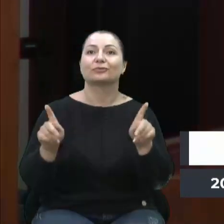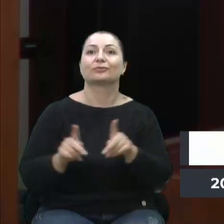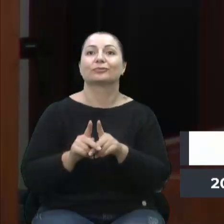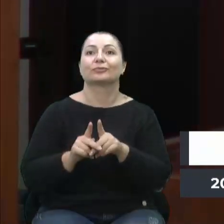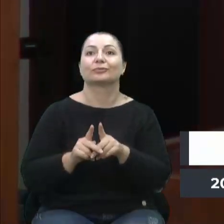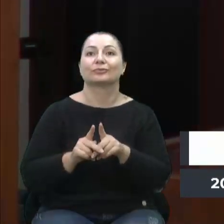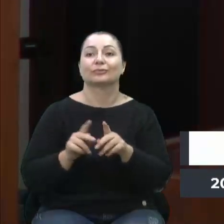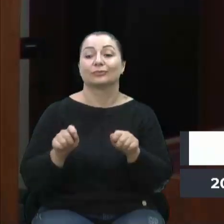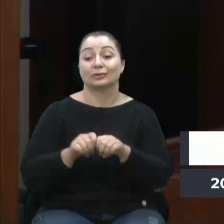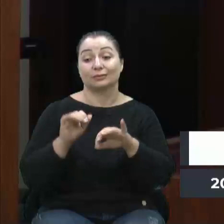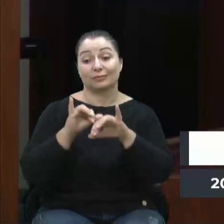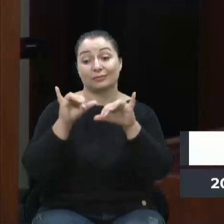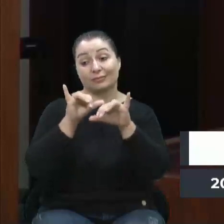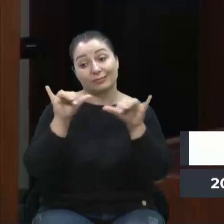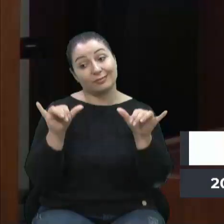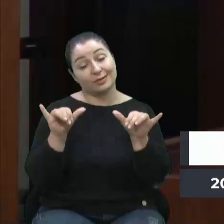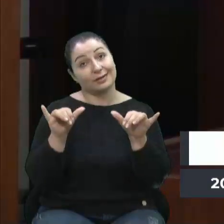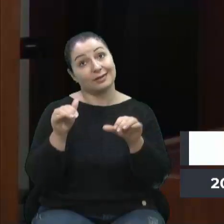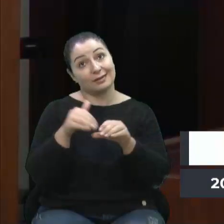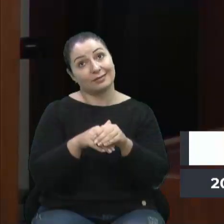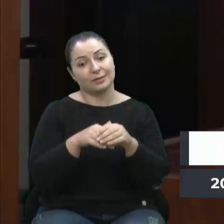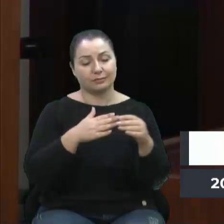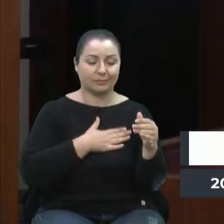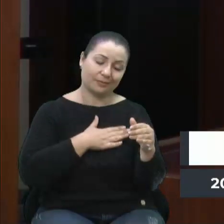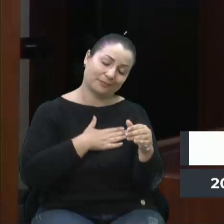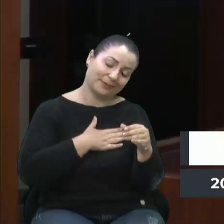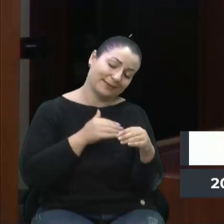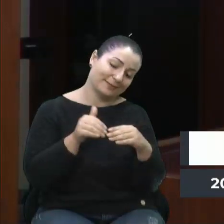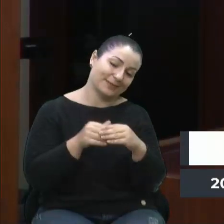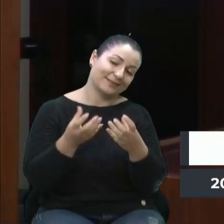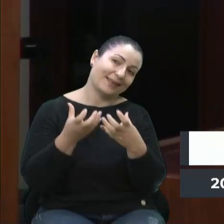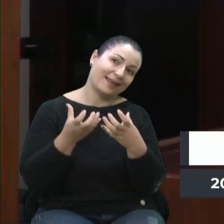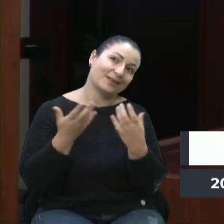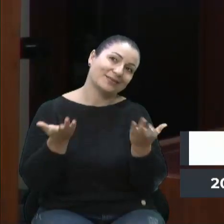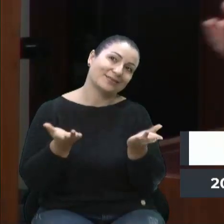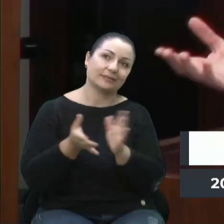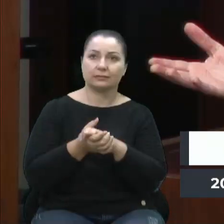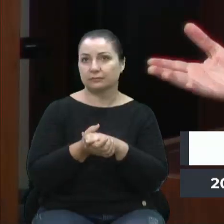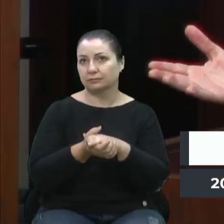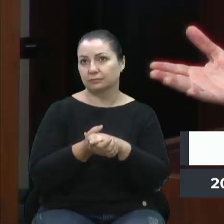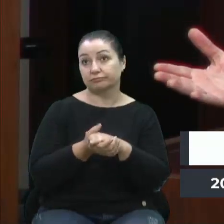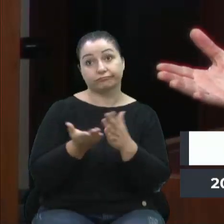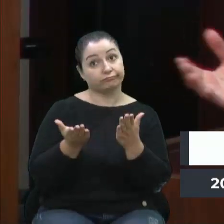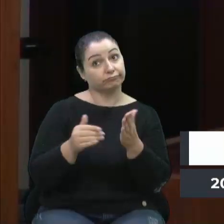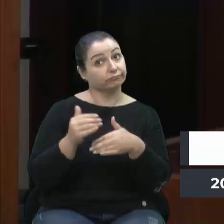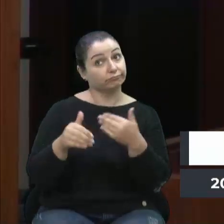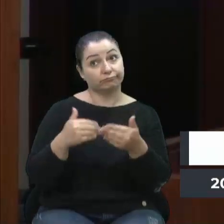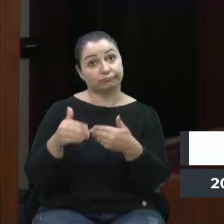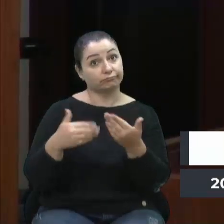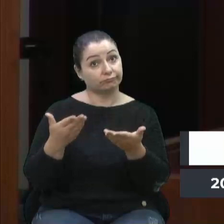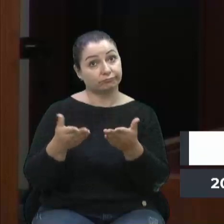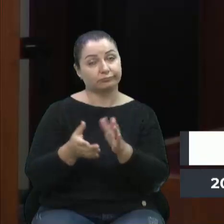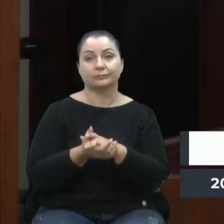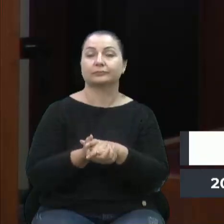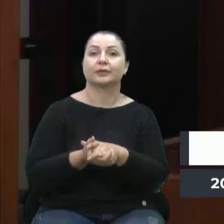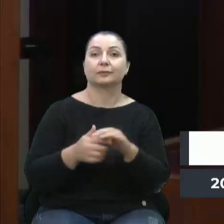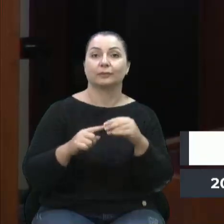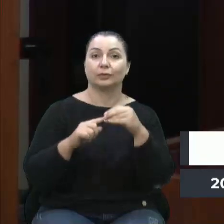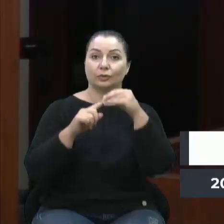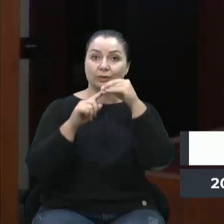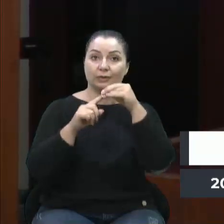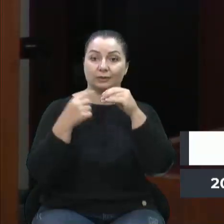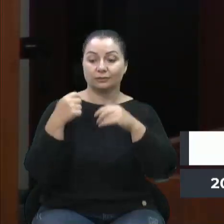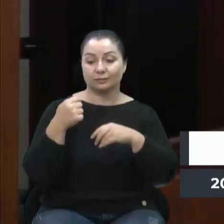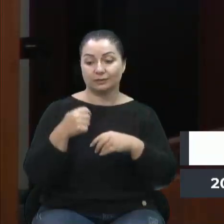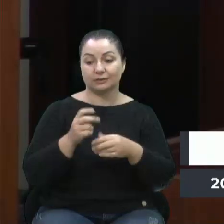não, veja bem, para os bancos eu não vou pagar, mas para a minha campanha eu quero. Aí não dá, vereadora Estela. Então a prioridade tem que ser,